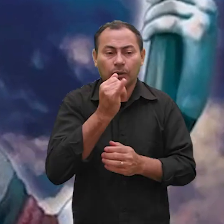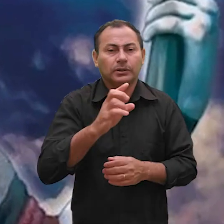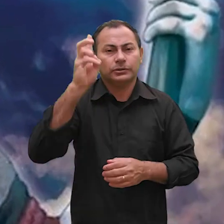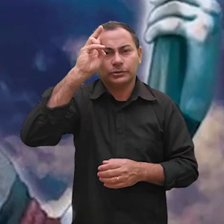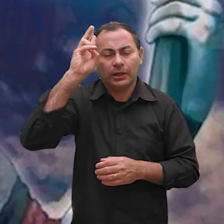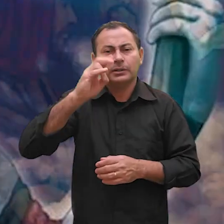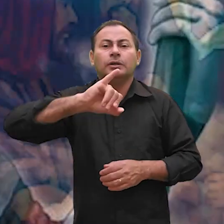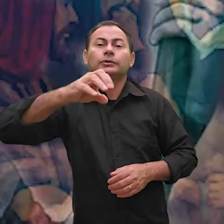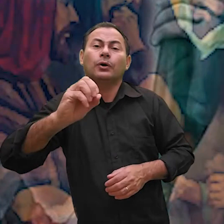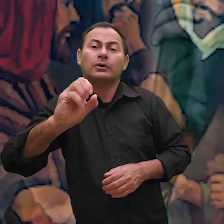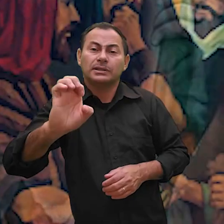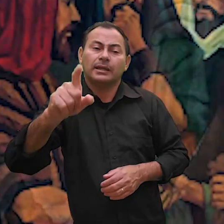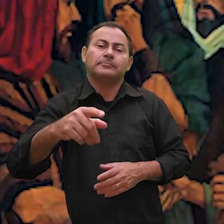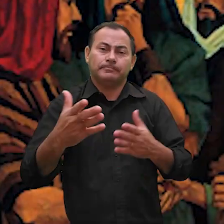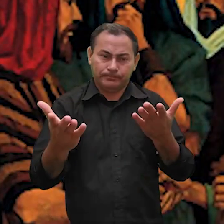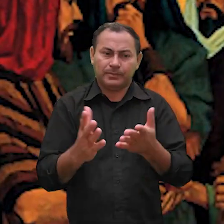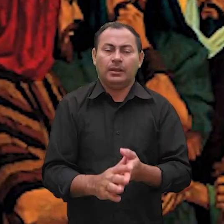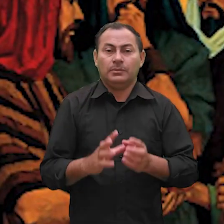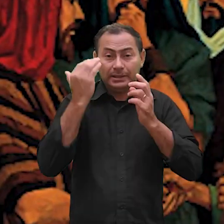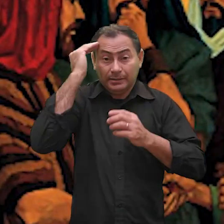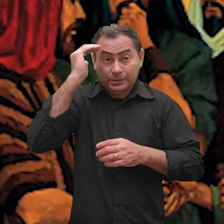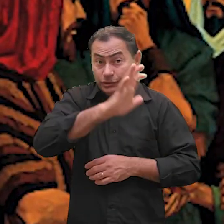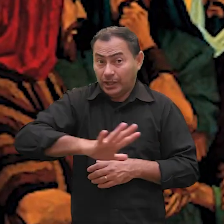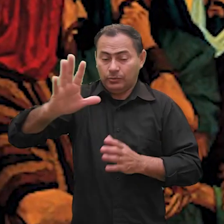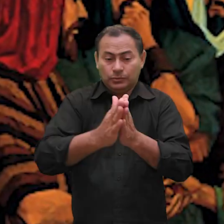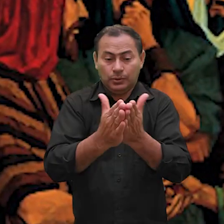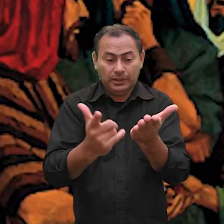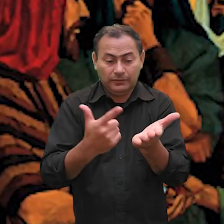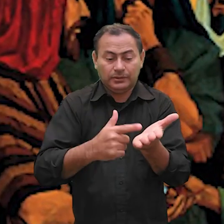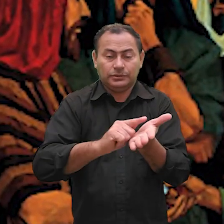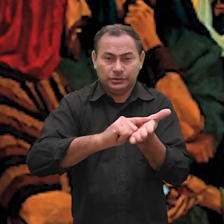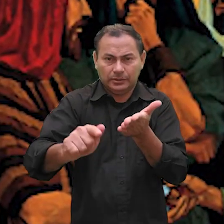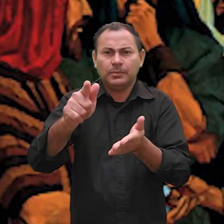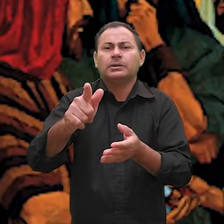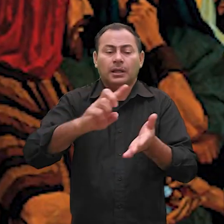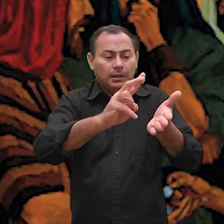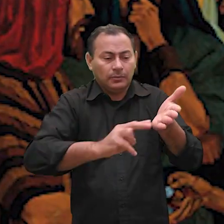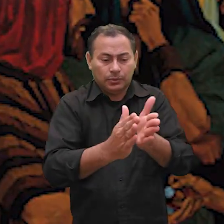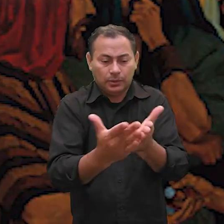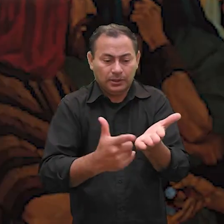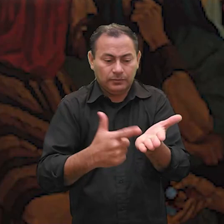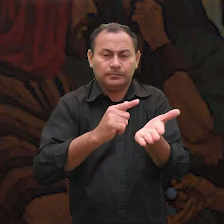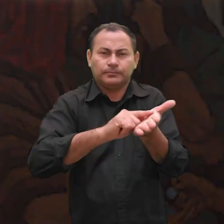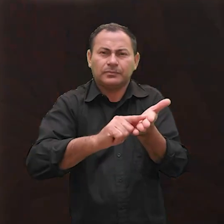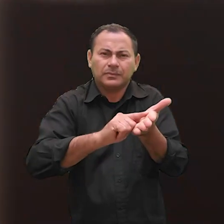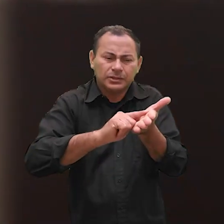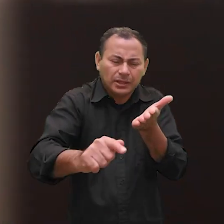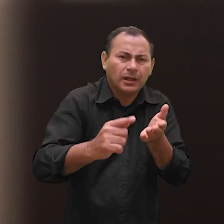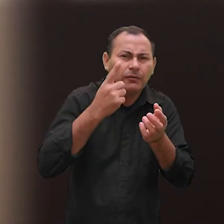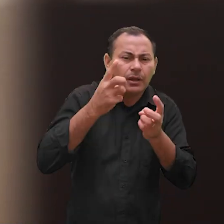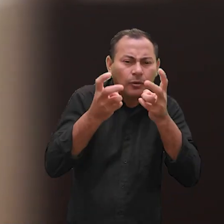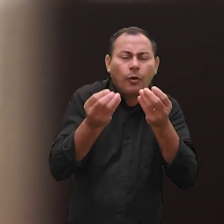Ele nos contou a história de José. Bem, essa é uma visão geral do livro de Gênesis. Quando você estiver lendo o livro de Gênesis,